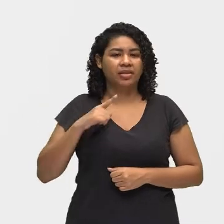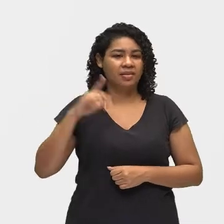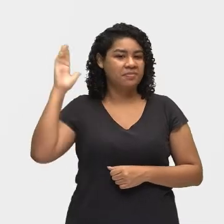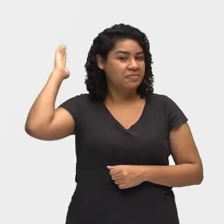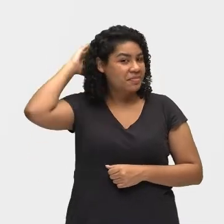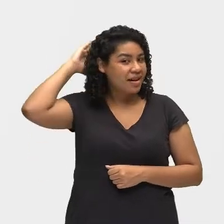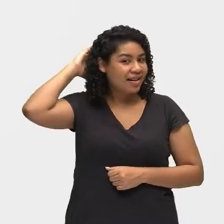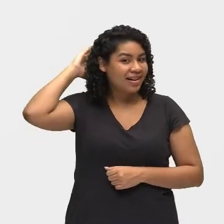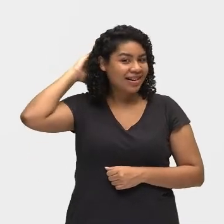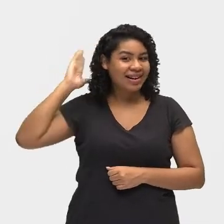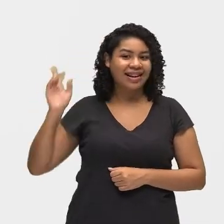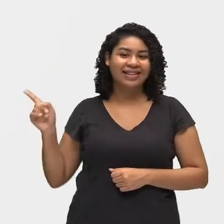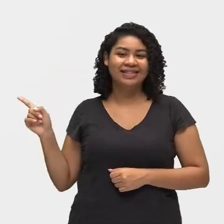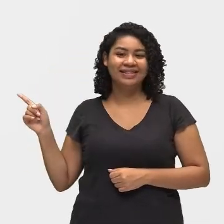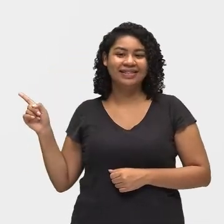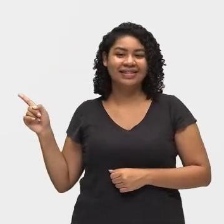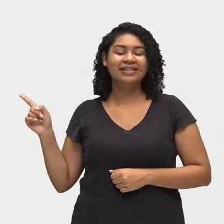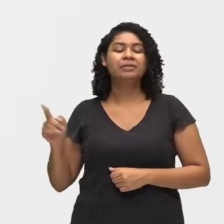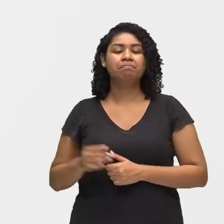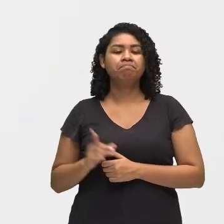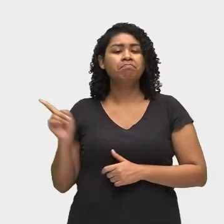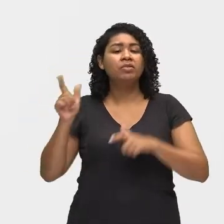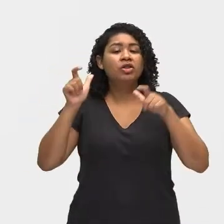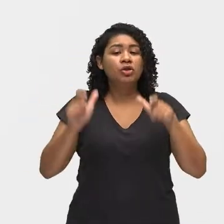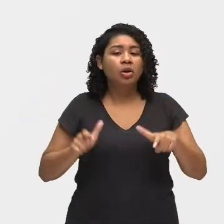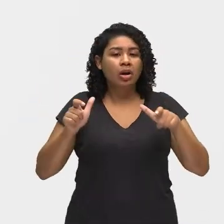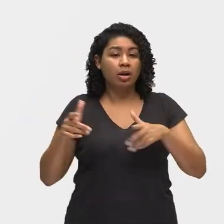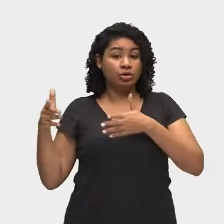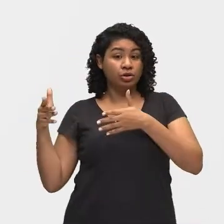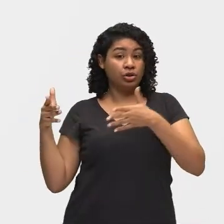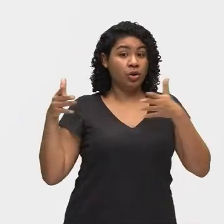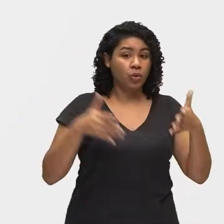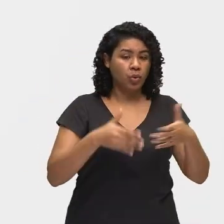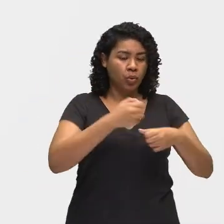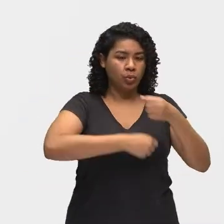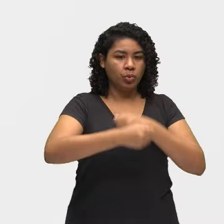tá bom? Que é justamente nessa região que ele vai chegar em